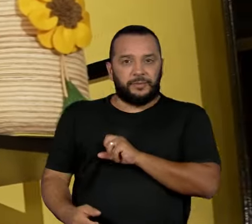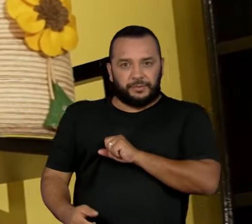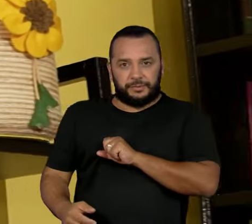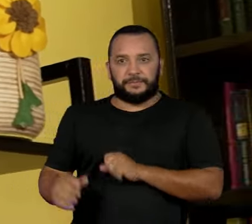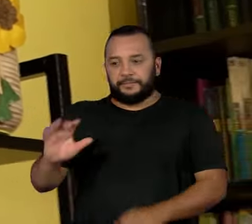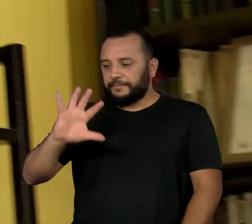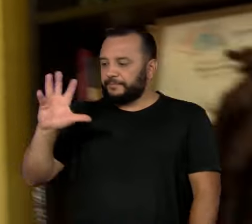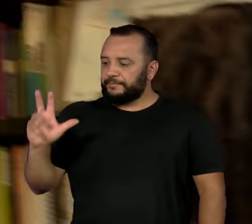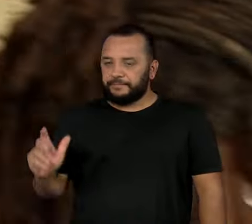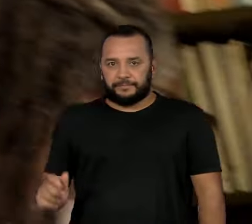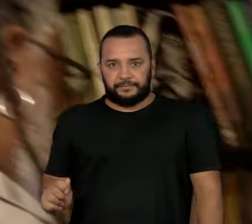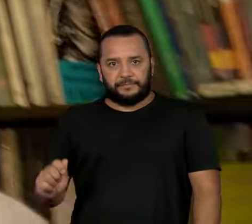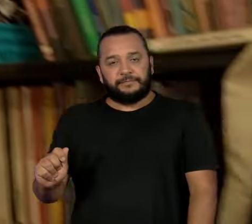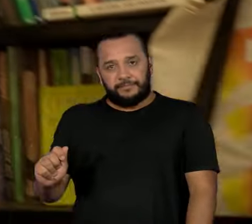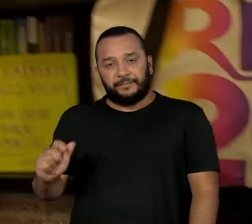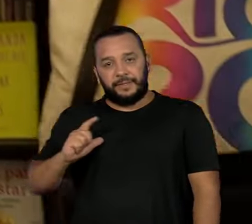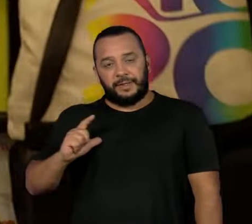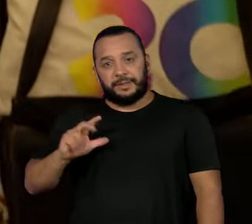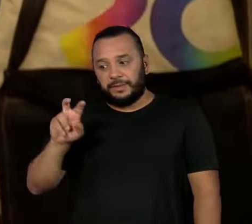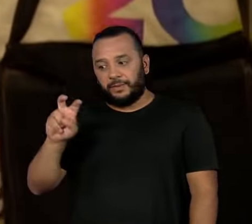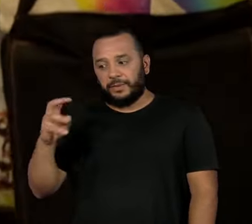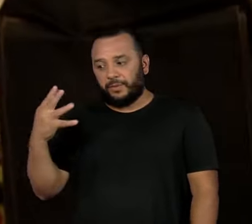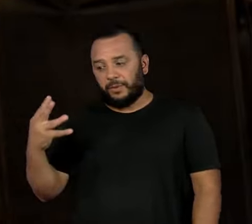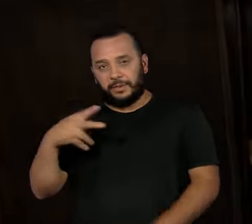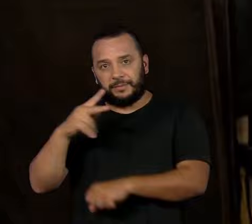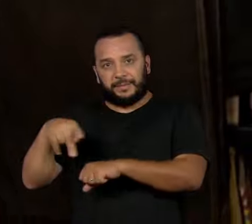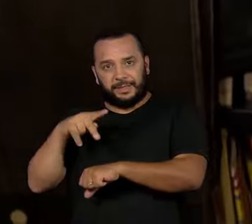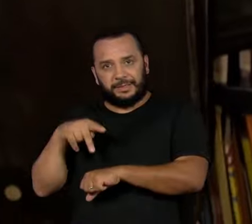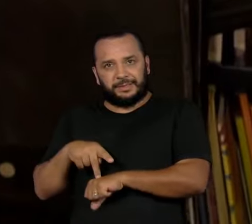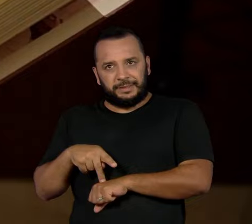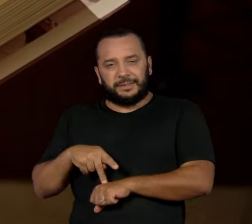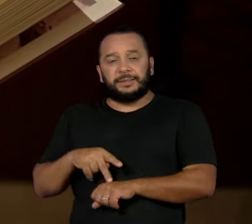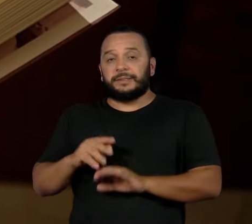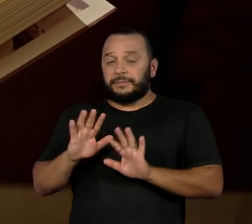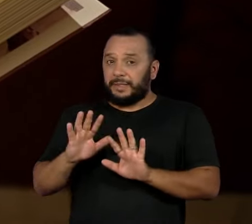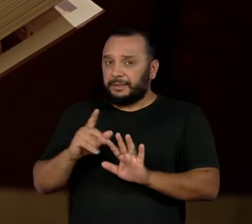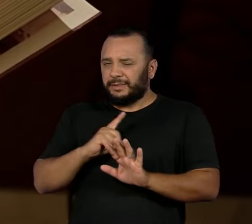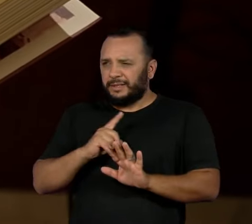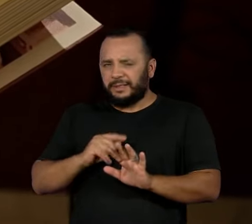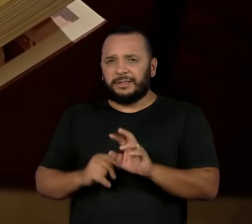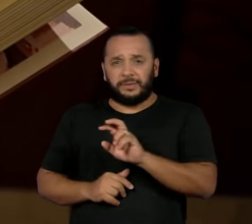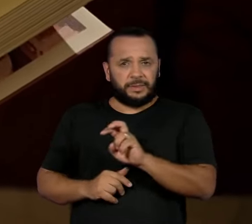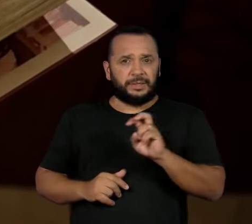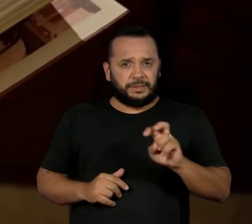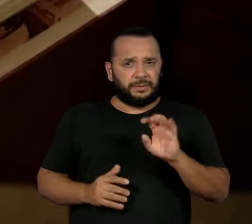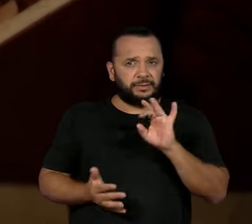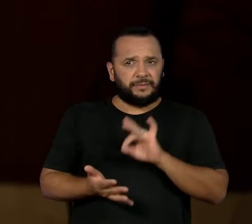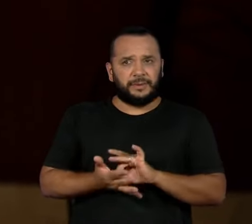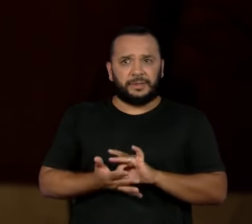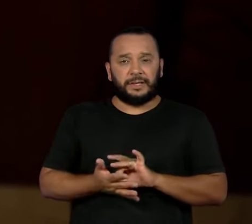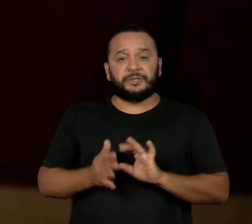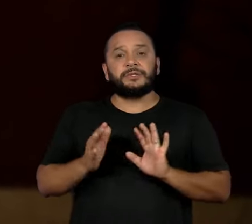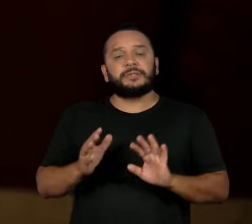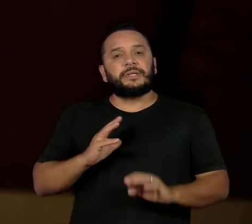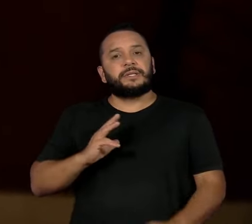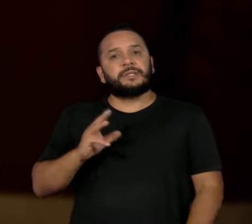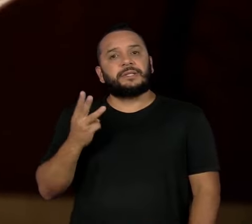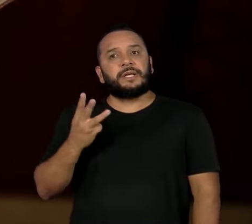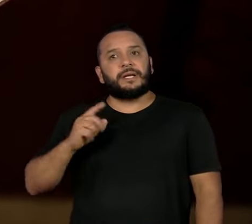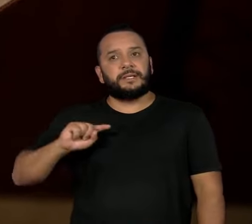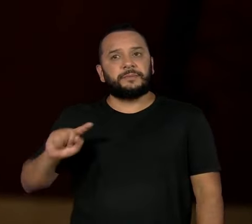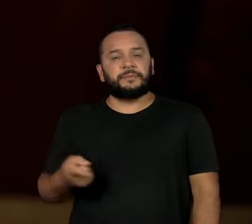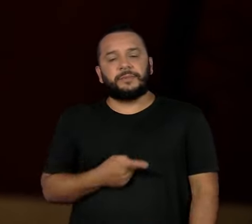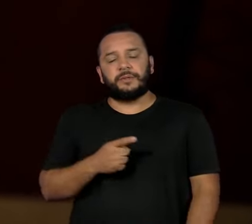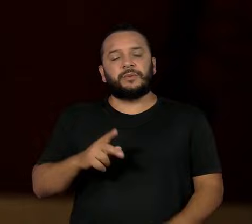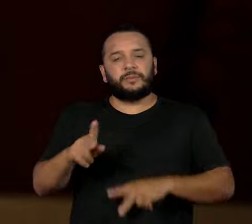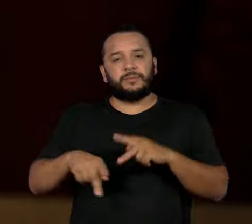em 54 países, segundo a ONU, 55, segundo a União Africana, mais de 3 mil povos,